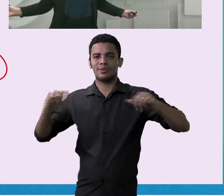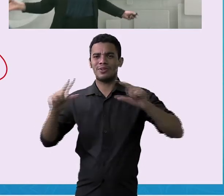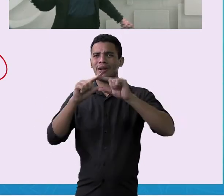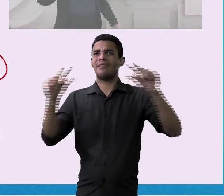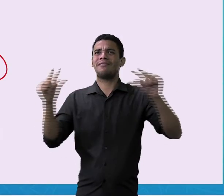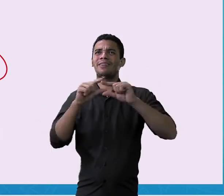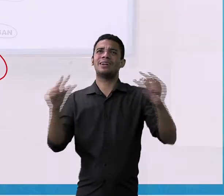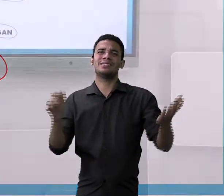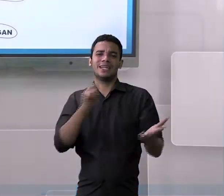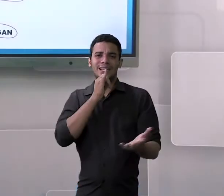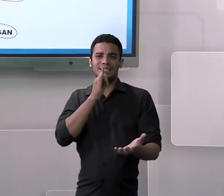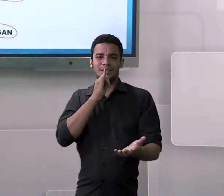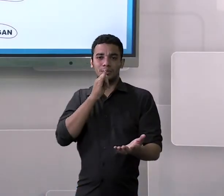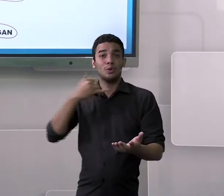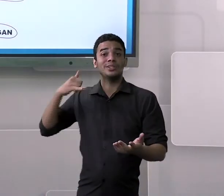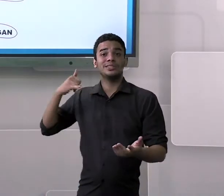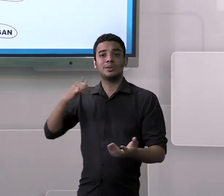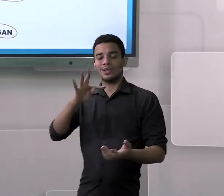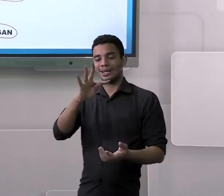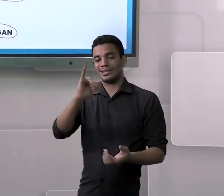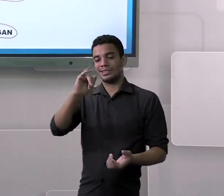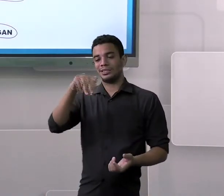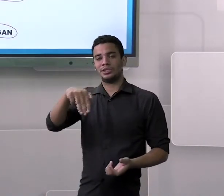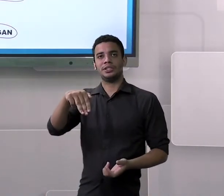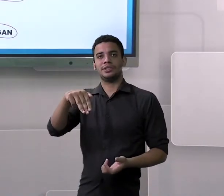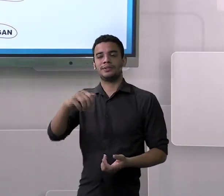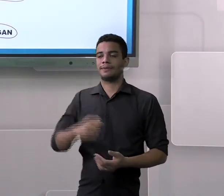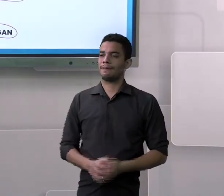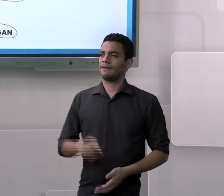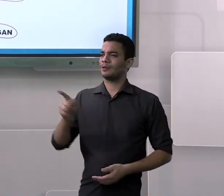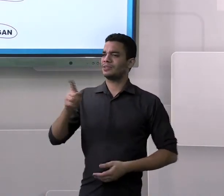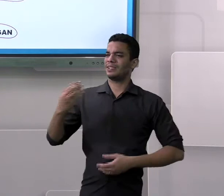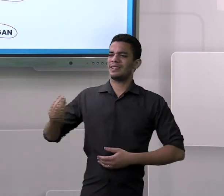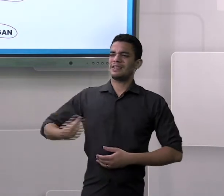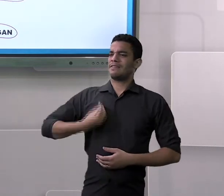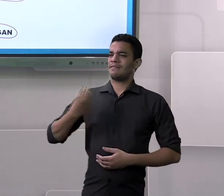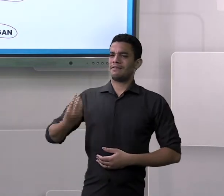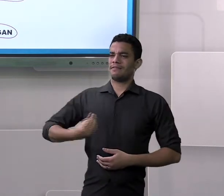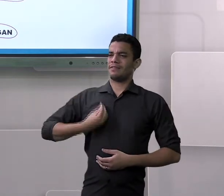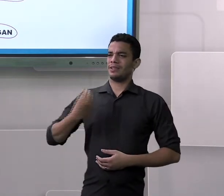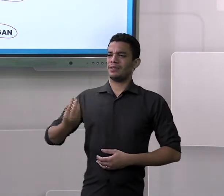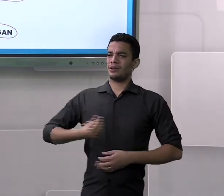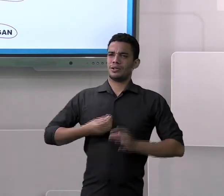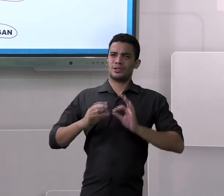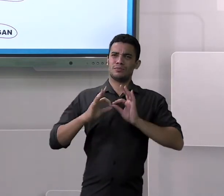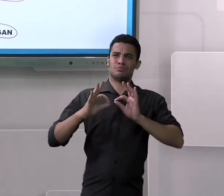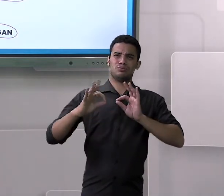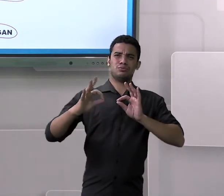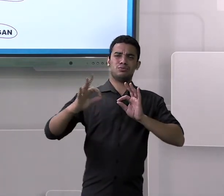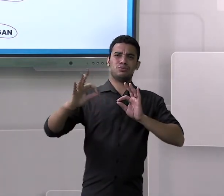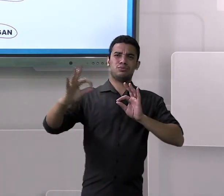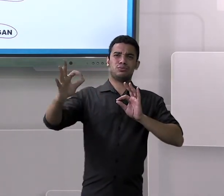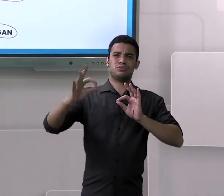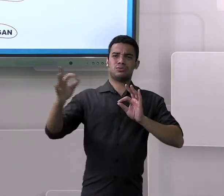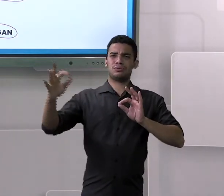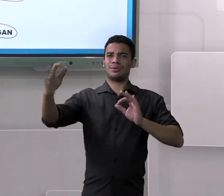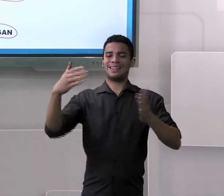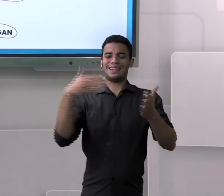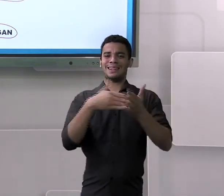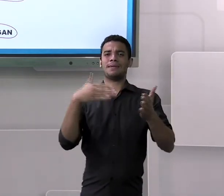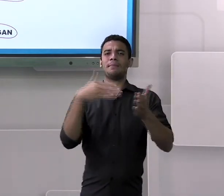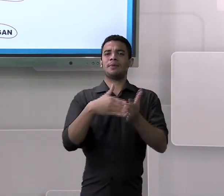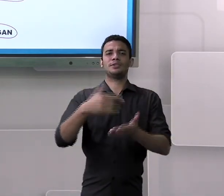fronteiras. Essa frase, toda vez que eu escuto viver sem fronteiras, eu já